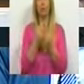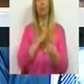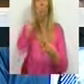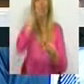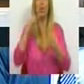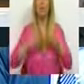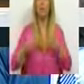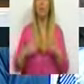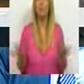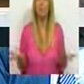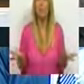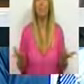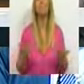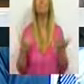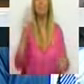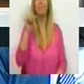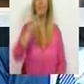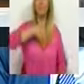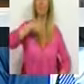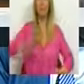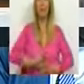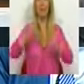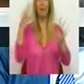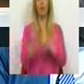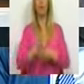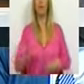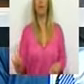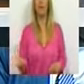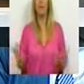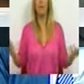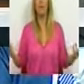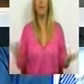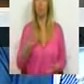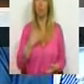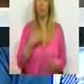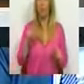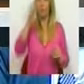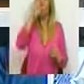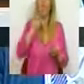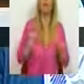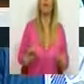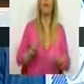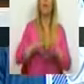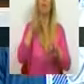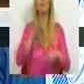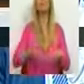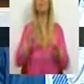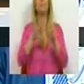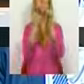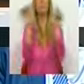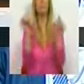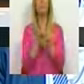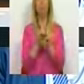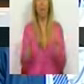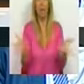Finanças. E já agora esclareça-nos em definitivo, gostávamos também de saber aqui, no âmbito dos sistemas de incentivo